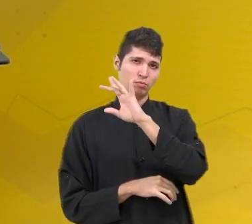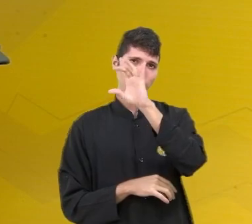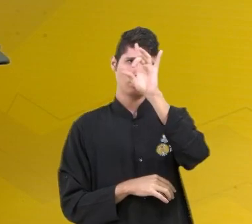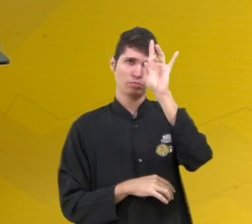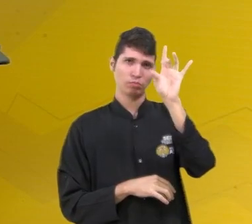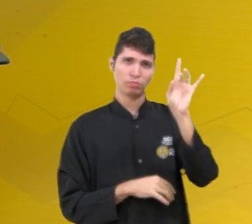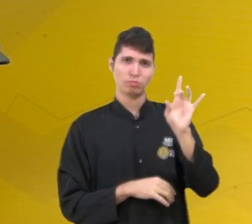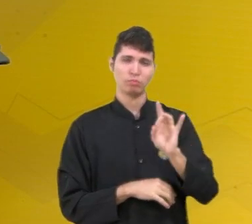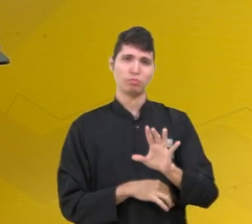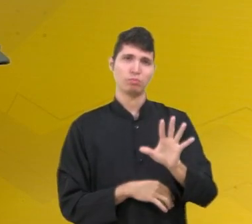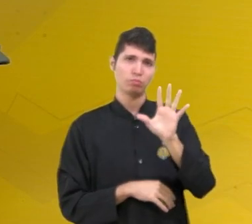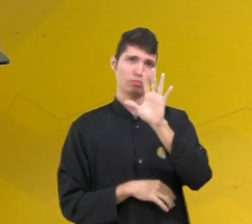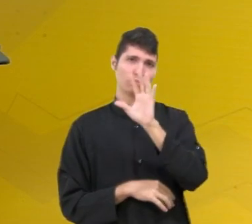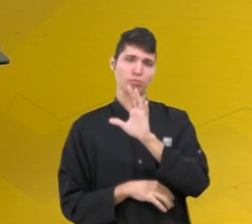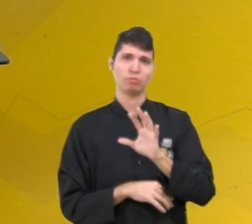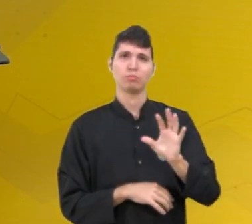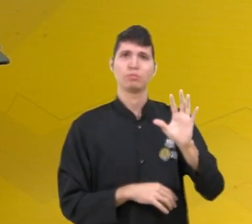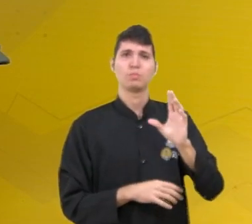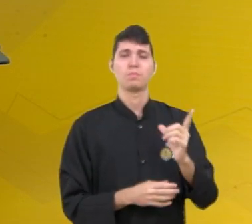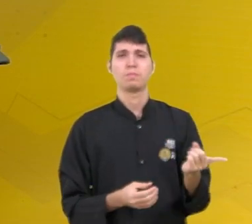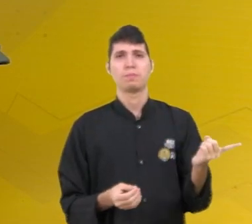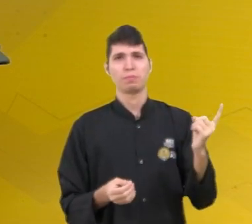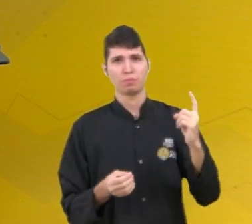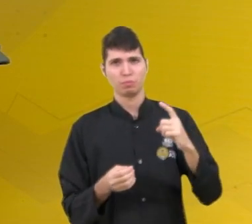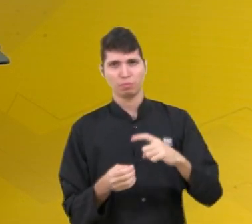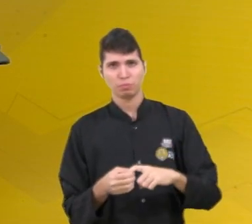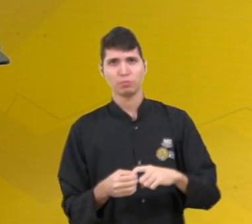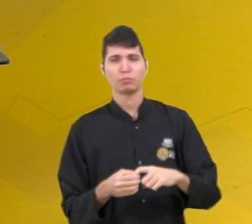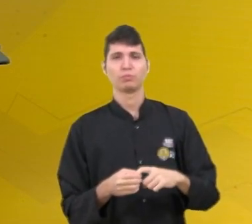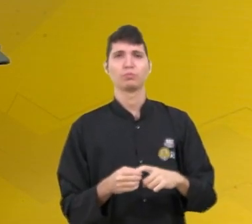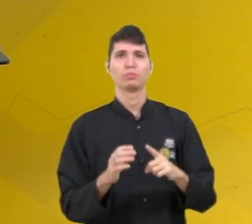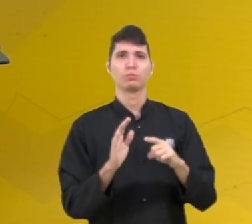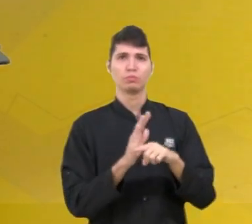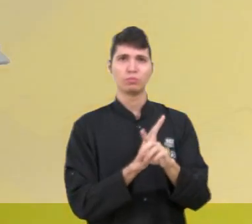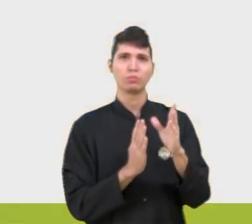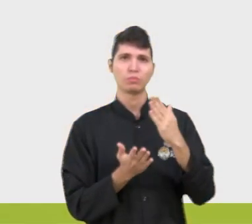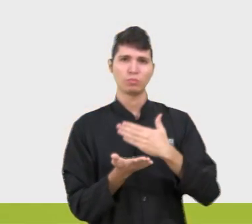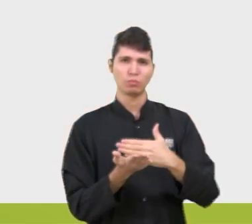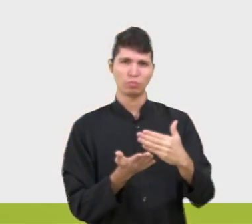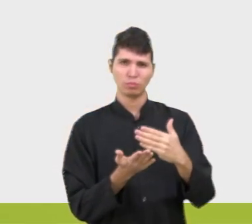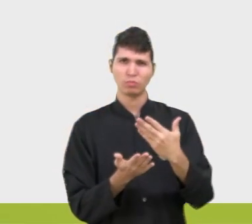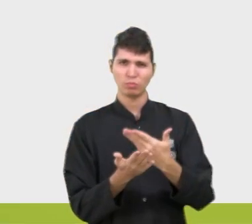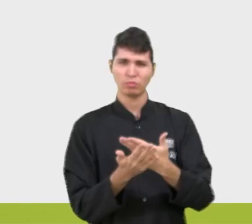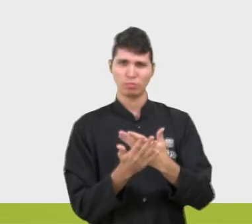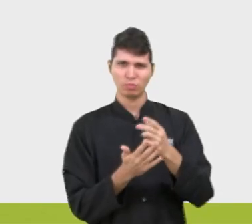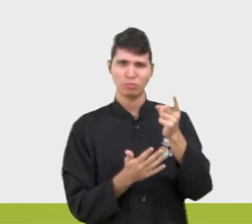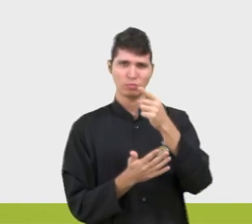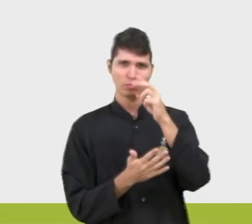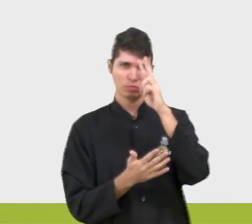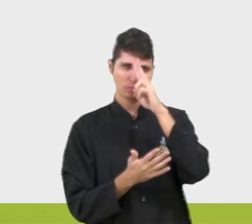Sabendo disso, vamos retomar aí a questão que eu falei com vocês no início da aula.